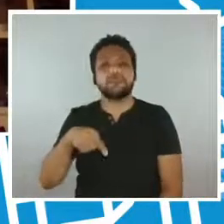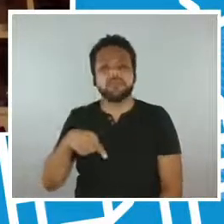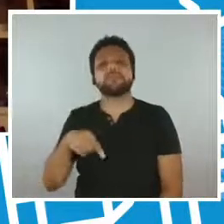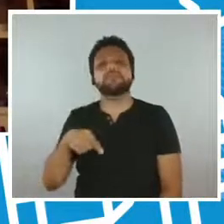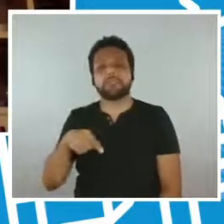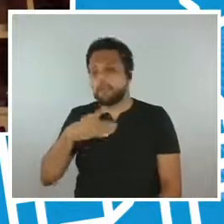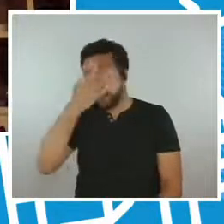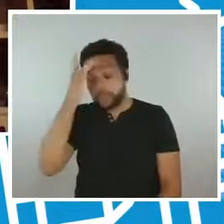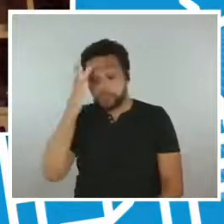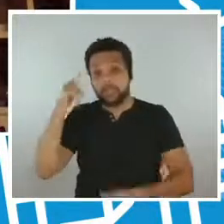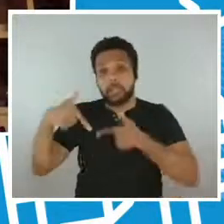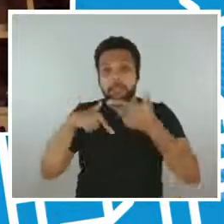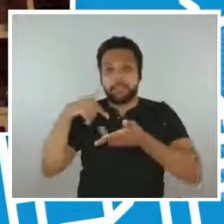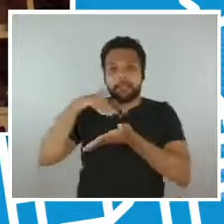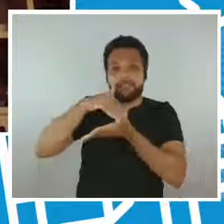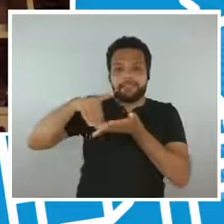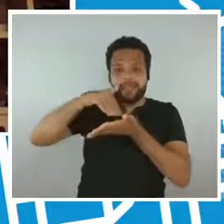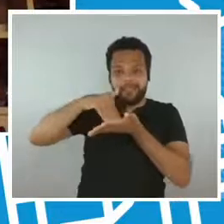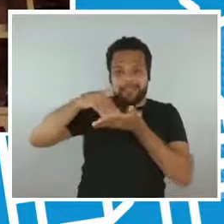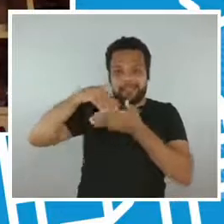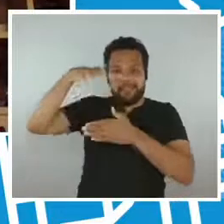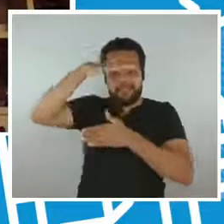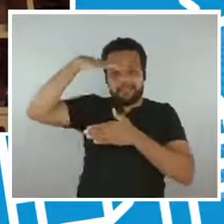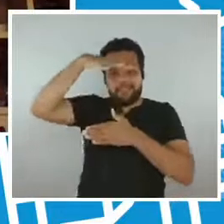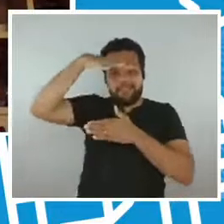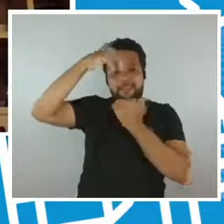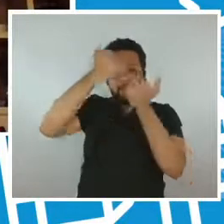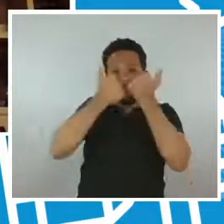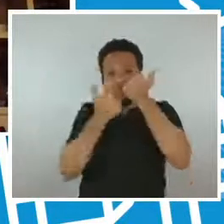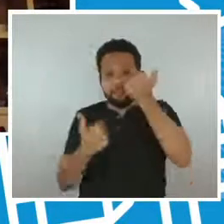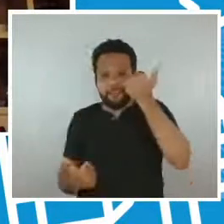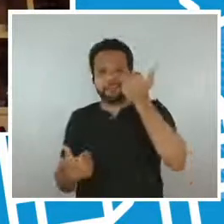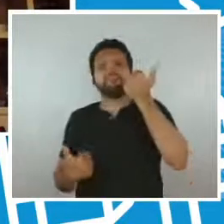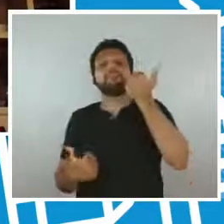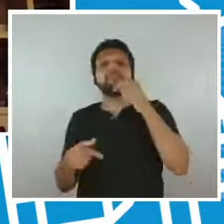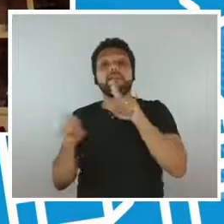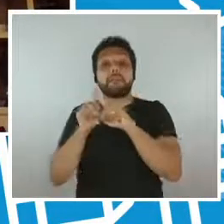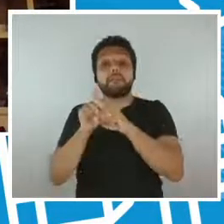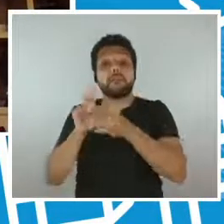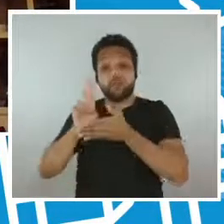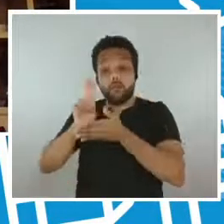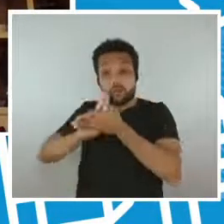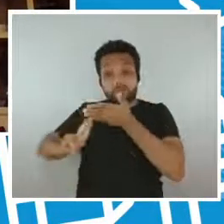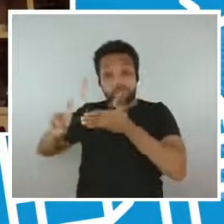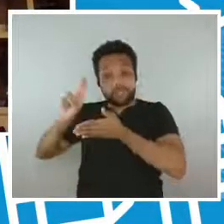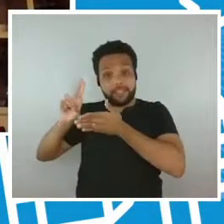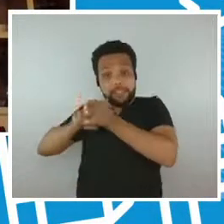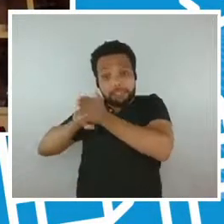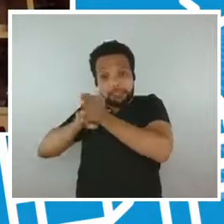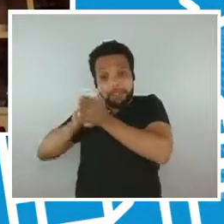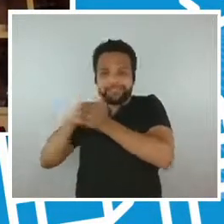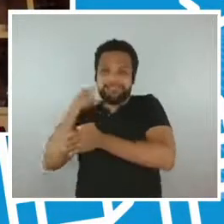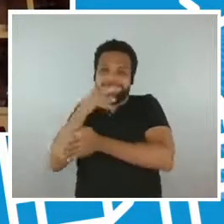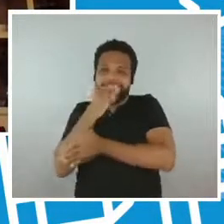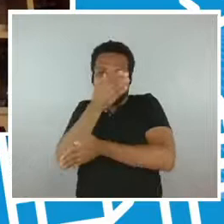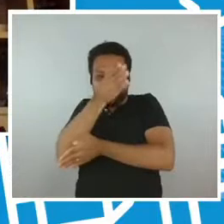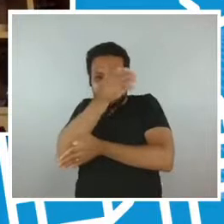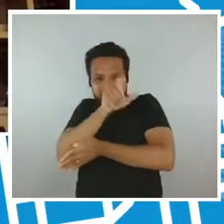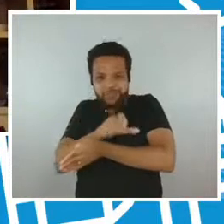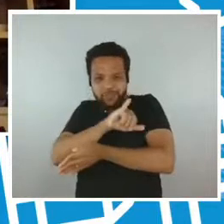secretaria, certo? Os atores da universidade, como é o caso dele, certo? Então, é isso combinado que permite